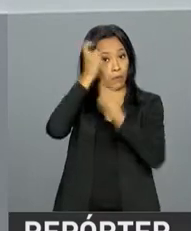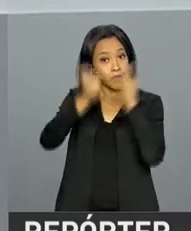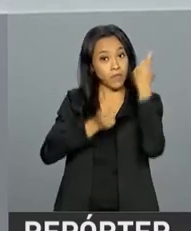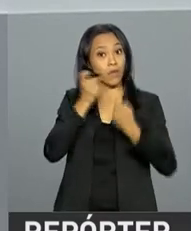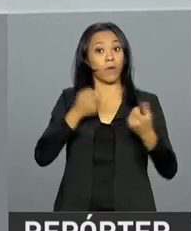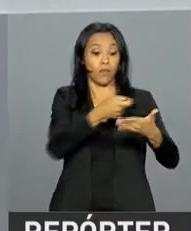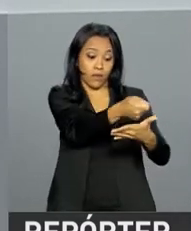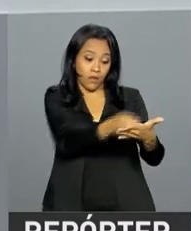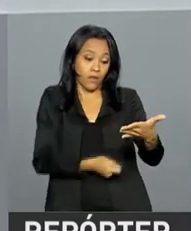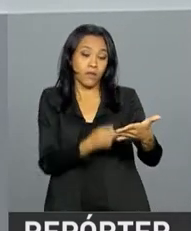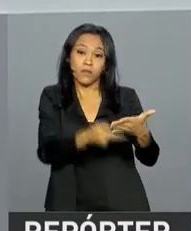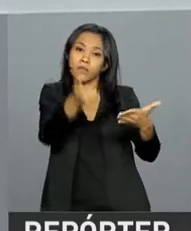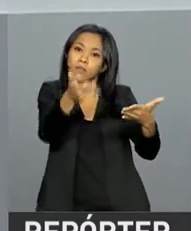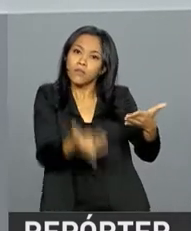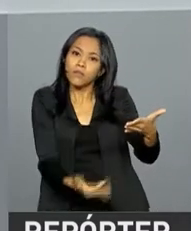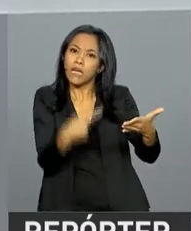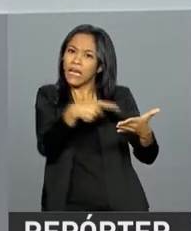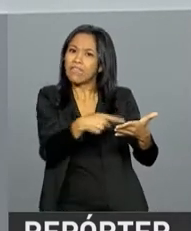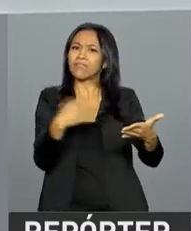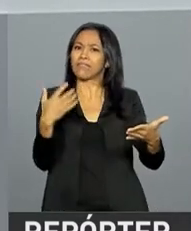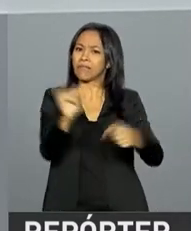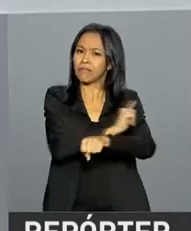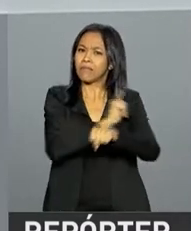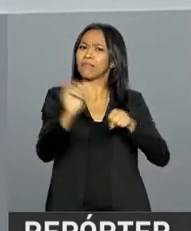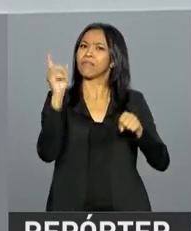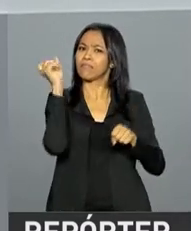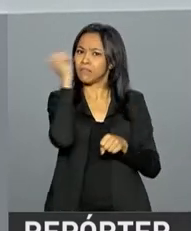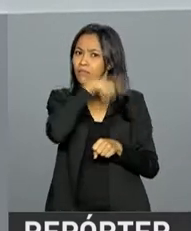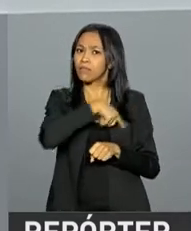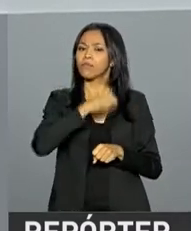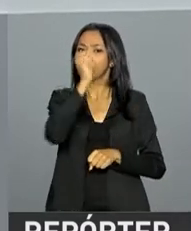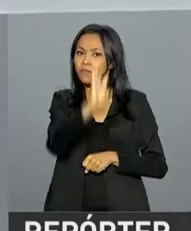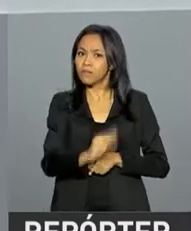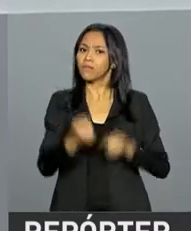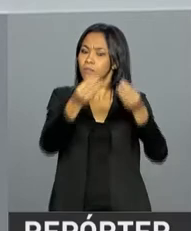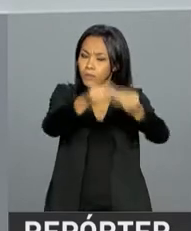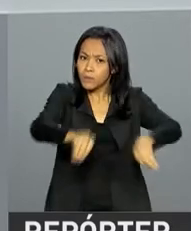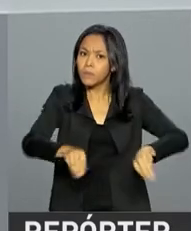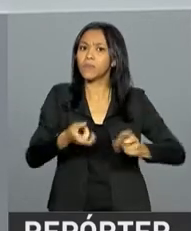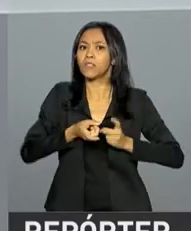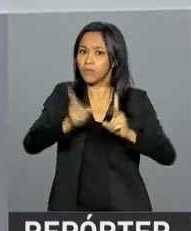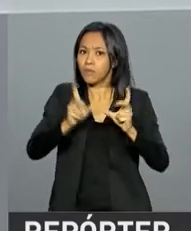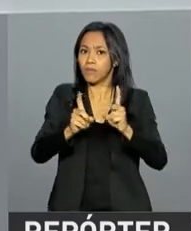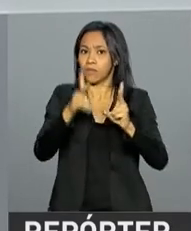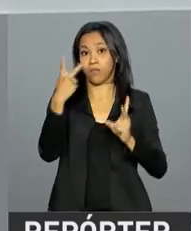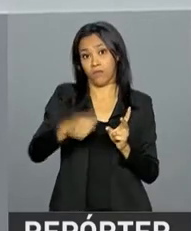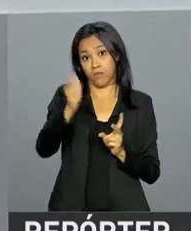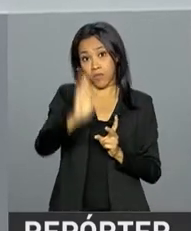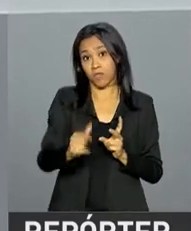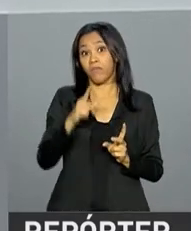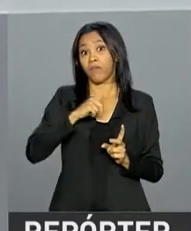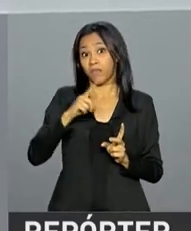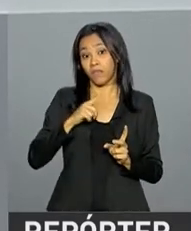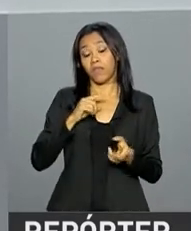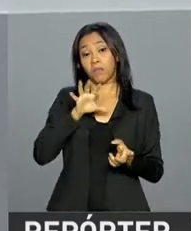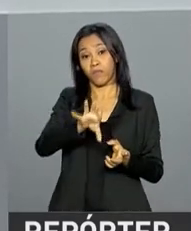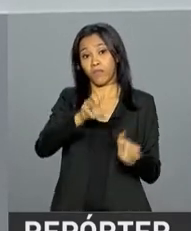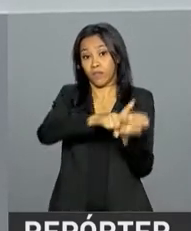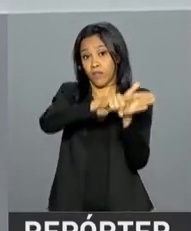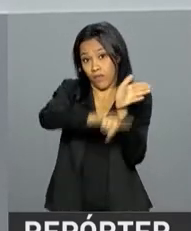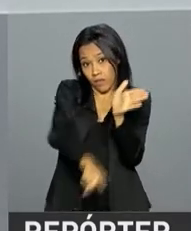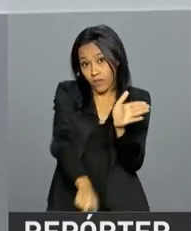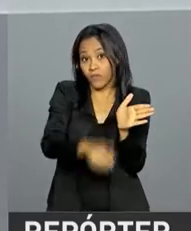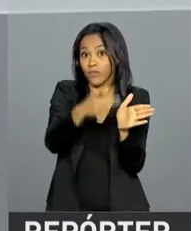governo diz que as medidas vão causar graves prejuízos às exportações brasileiras e vão ter um impacto negativo nas relações comerciais e